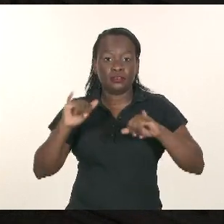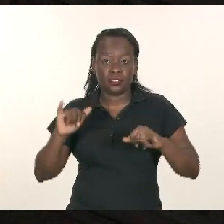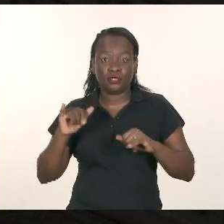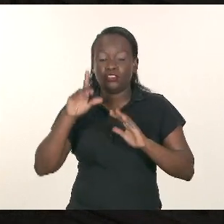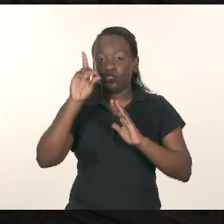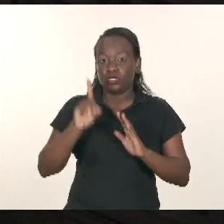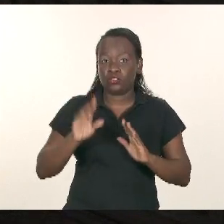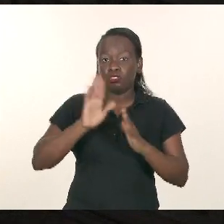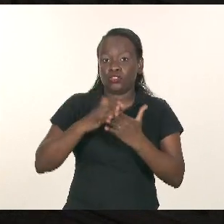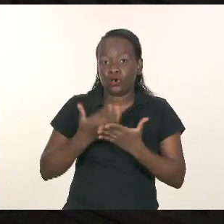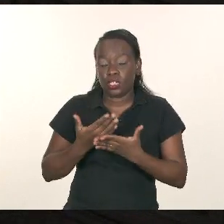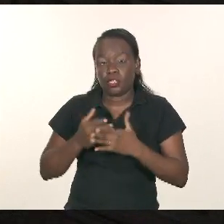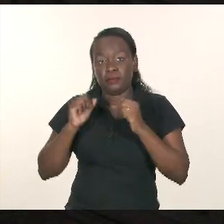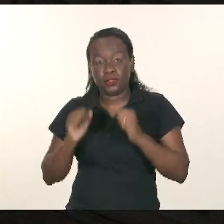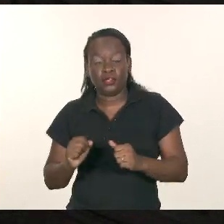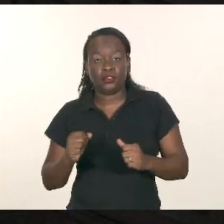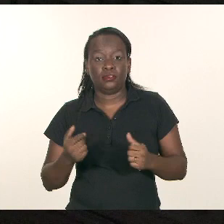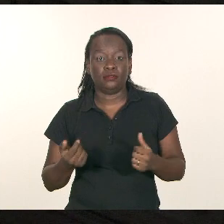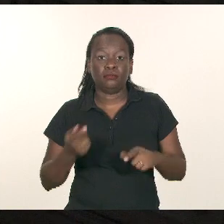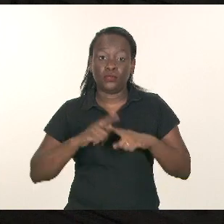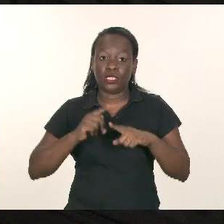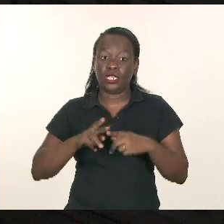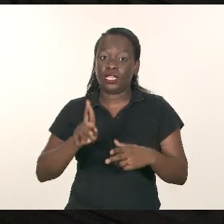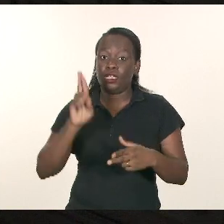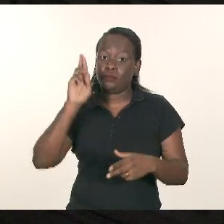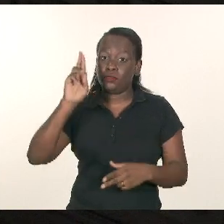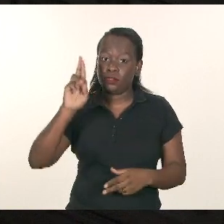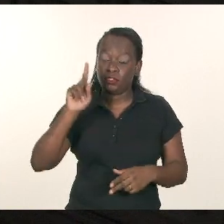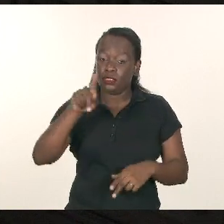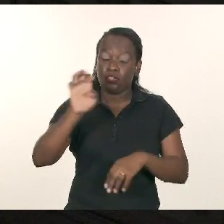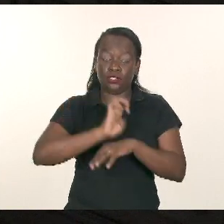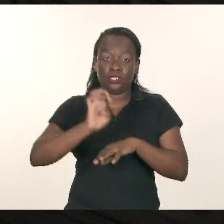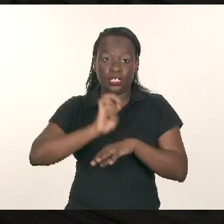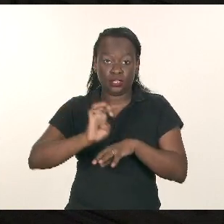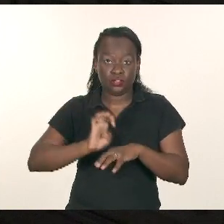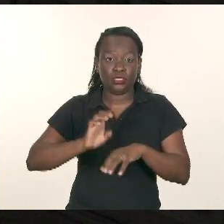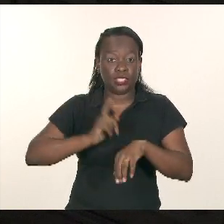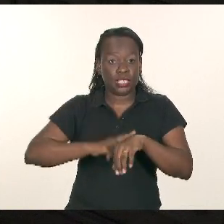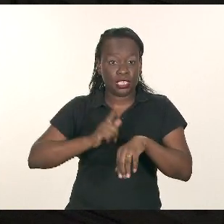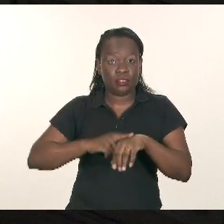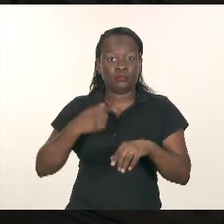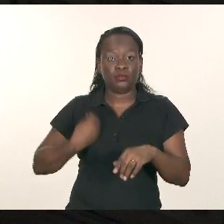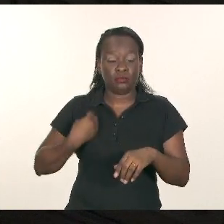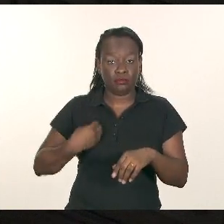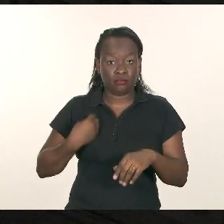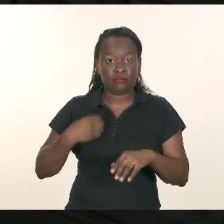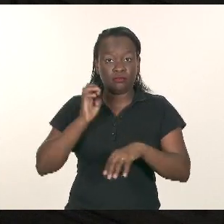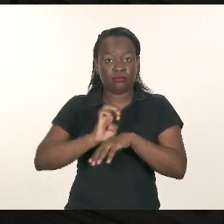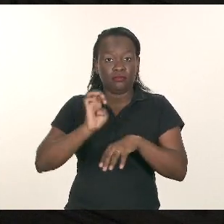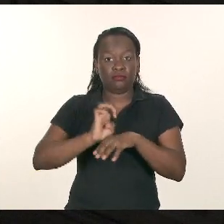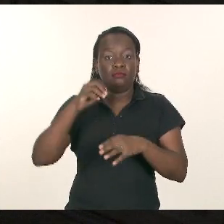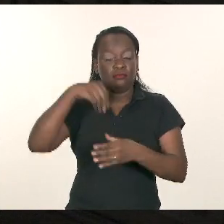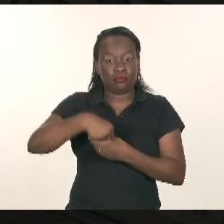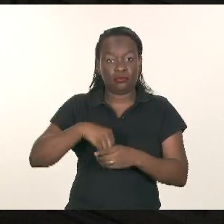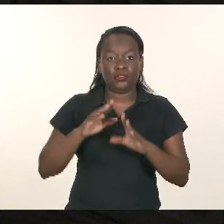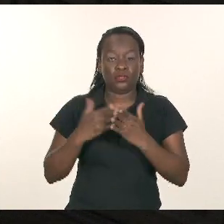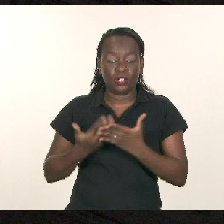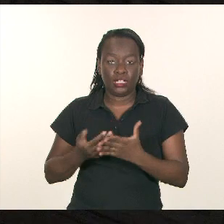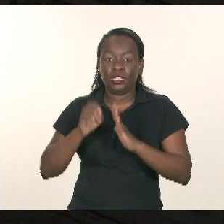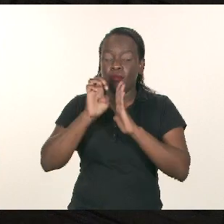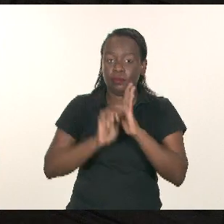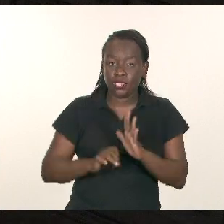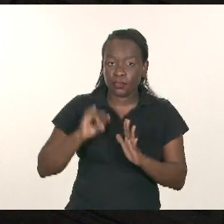da direção da escola nesse sentido, porque ela é responsável por aquele estagiário enquanto ele estiver fazendo estágio na unidade escolar. As emendas